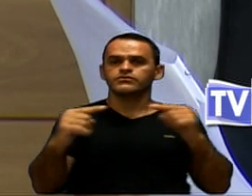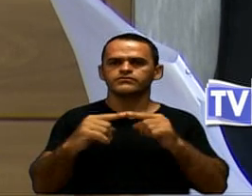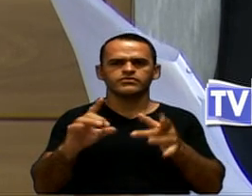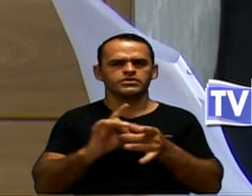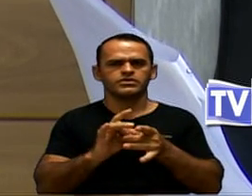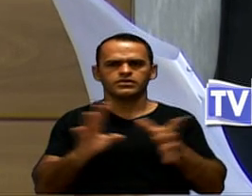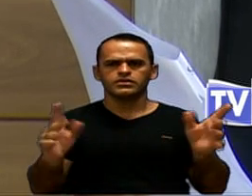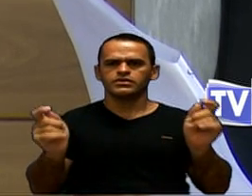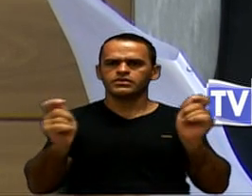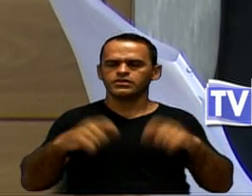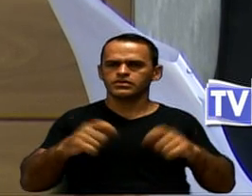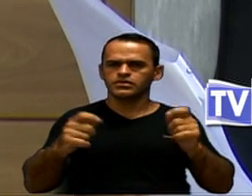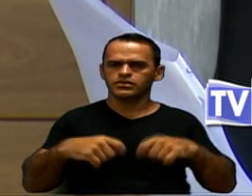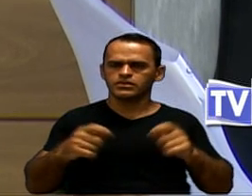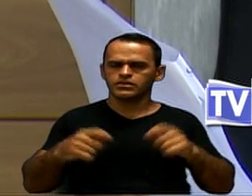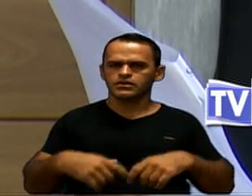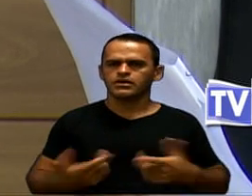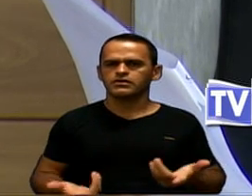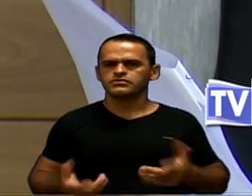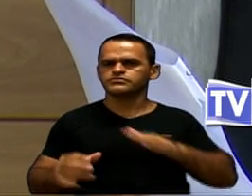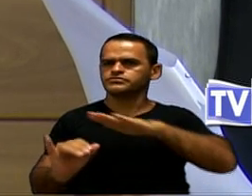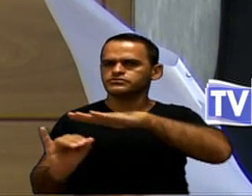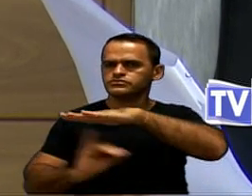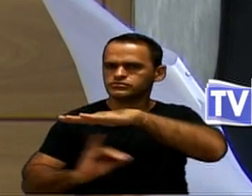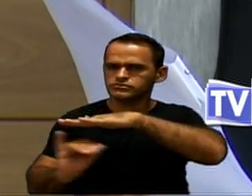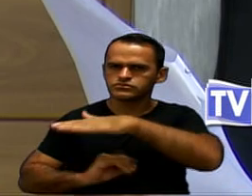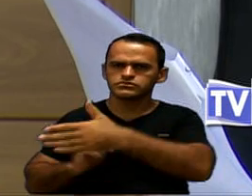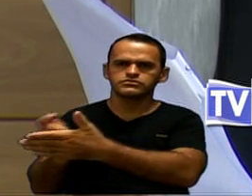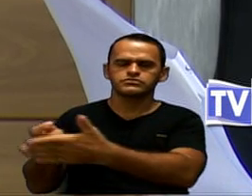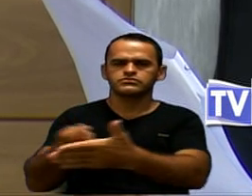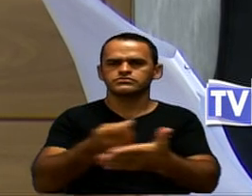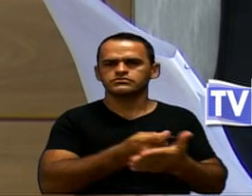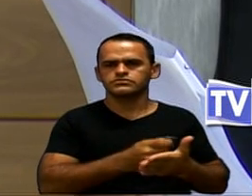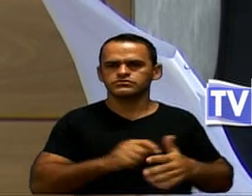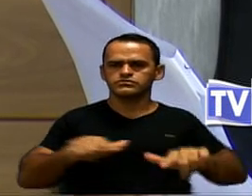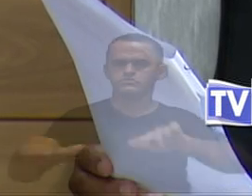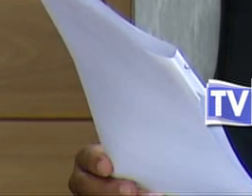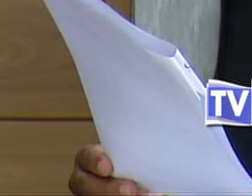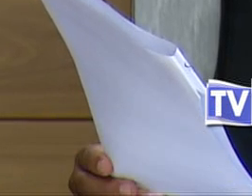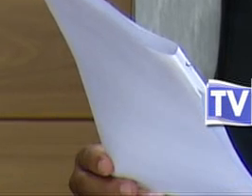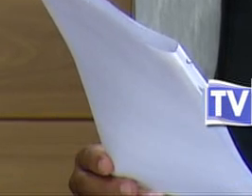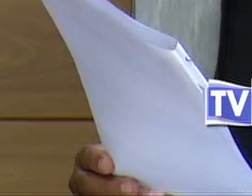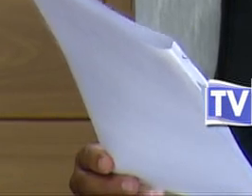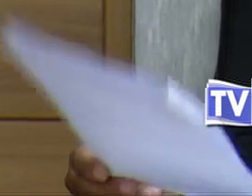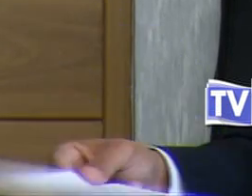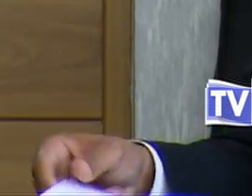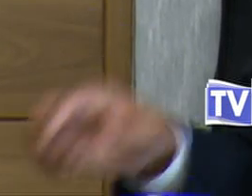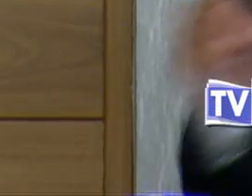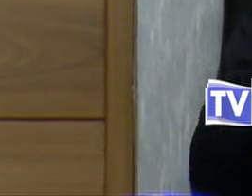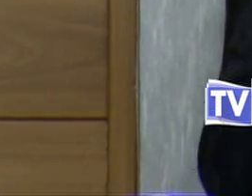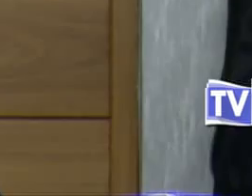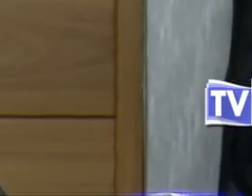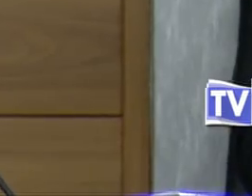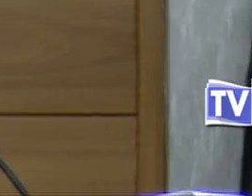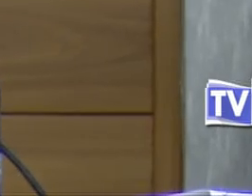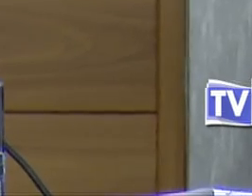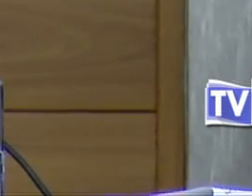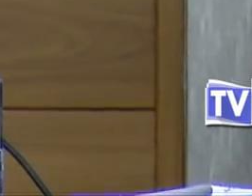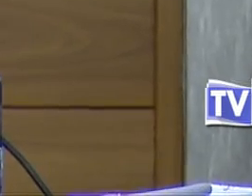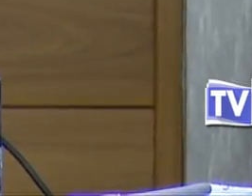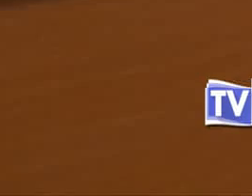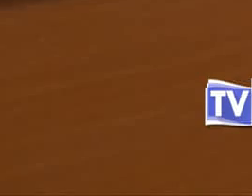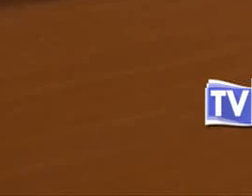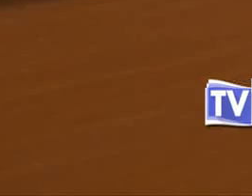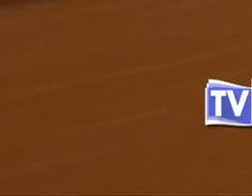de credenciamento de instituição de pagamento para serviços de movimentação de recursos do município e da outras providências. Em